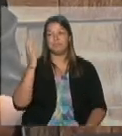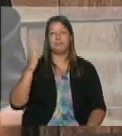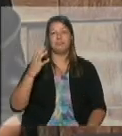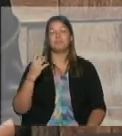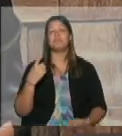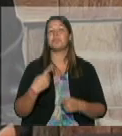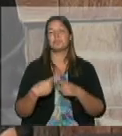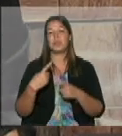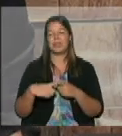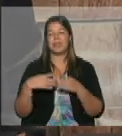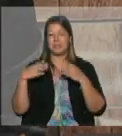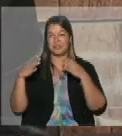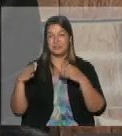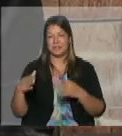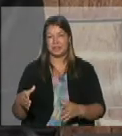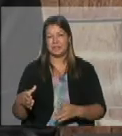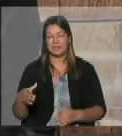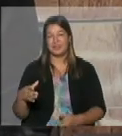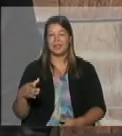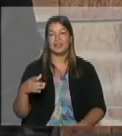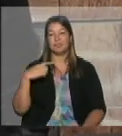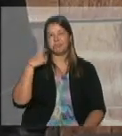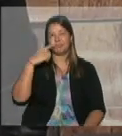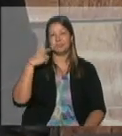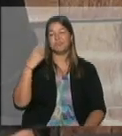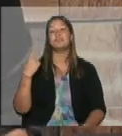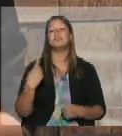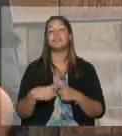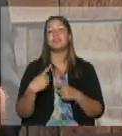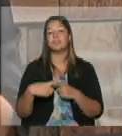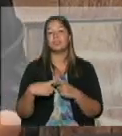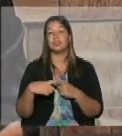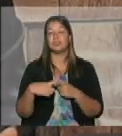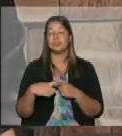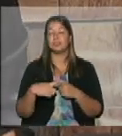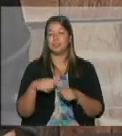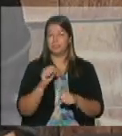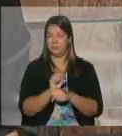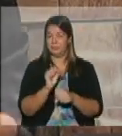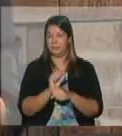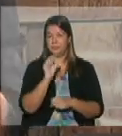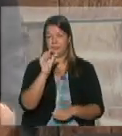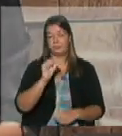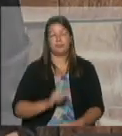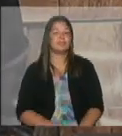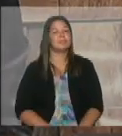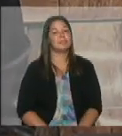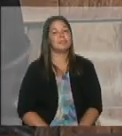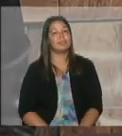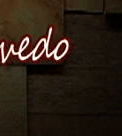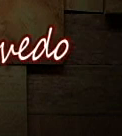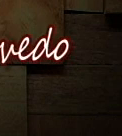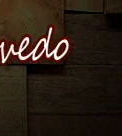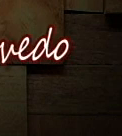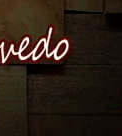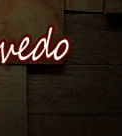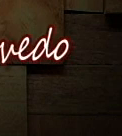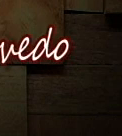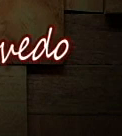você chegar no direito. A gente volta já com mais Perfil e Francisco Azevedo para você. Não sai daí não, que é rapidinho.